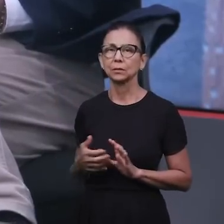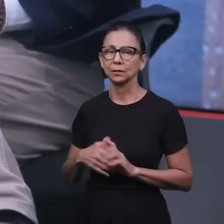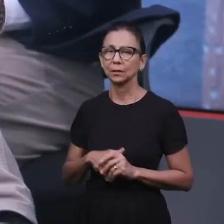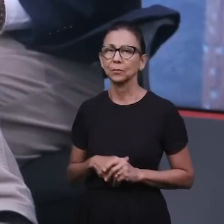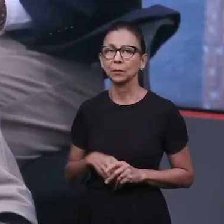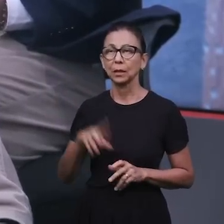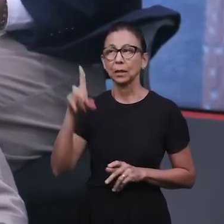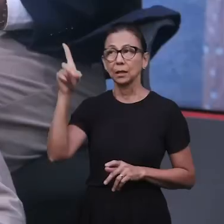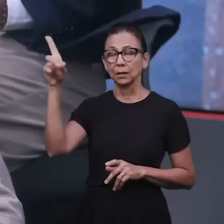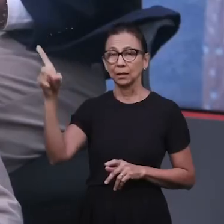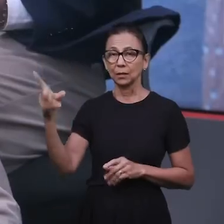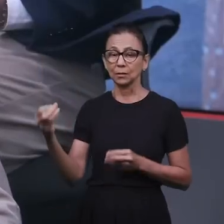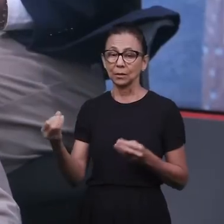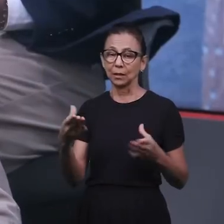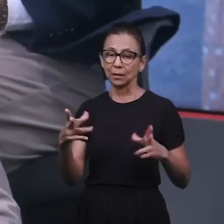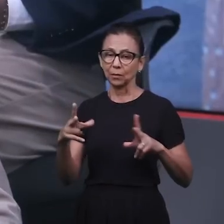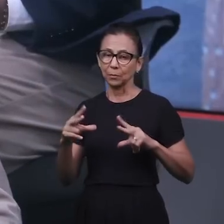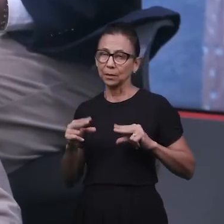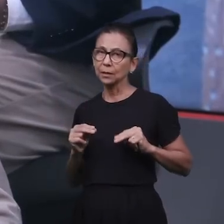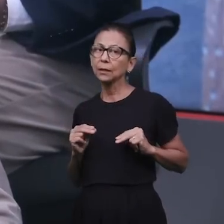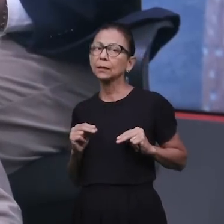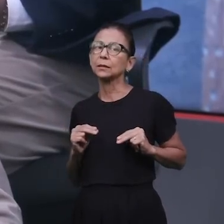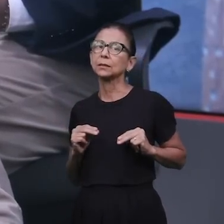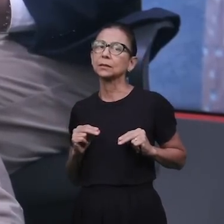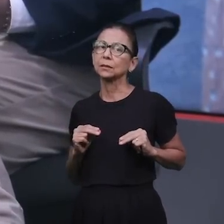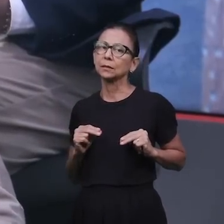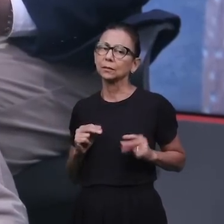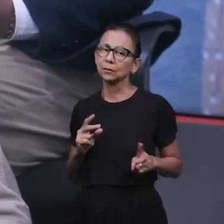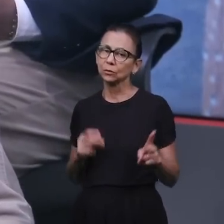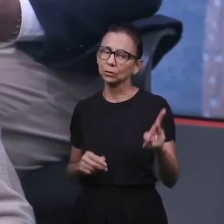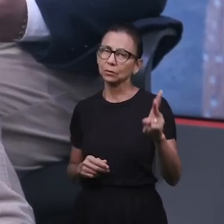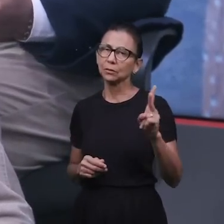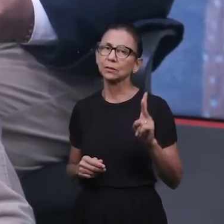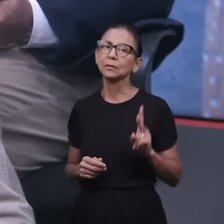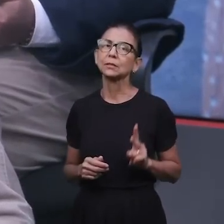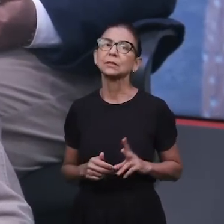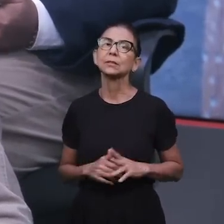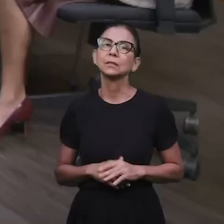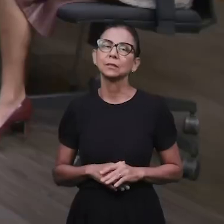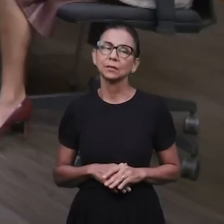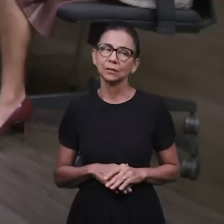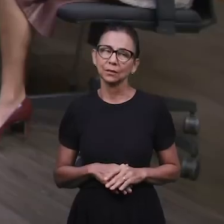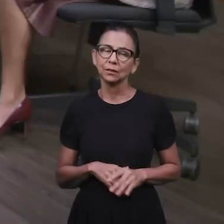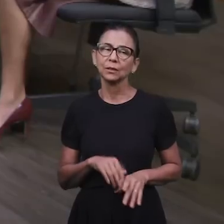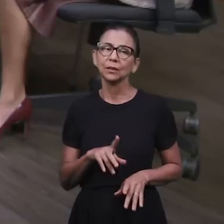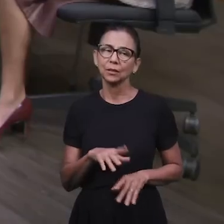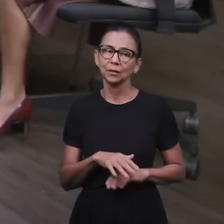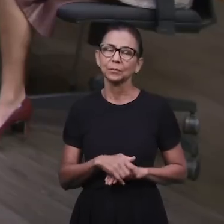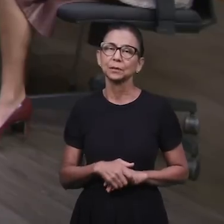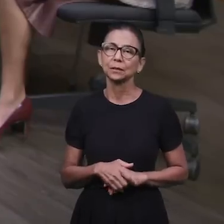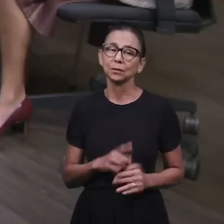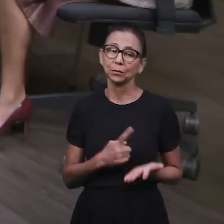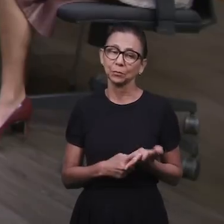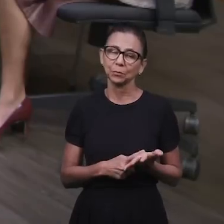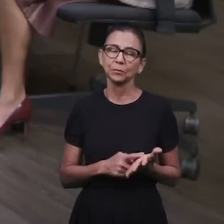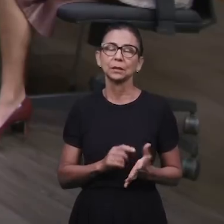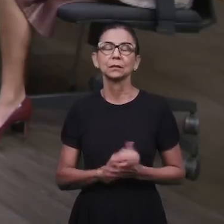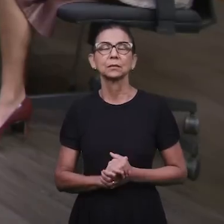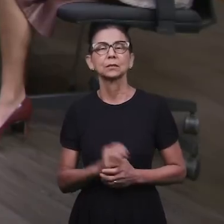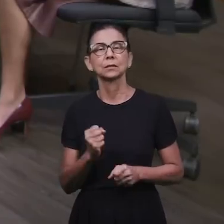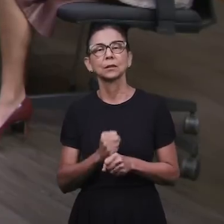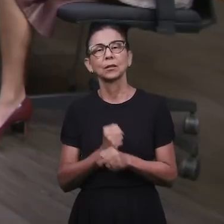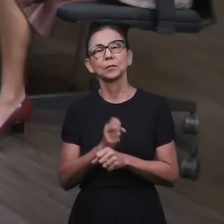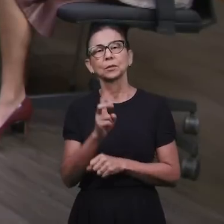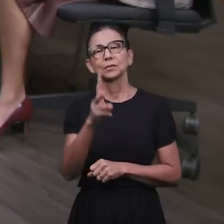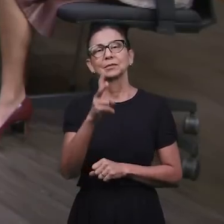ele recebe a herança e é ele que vai ter que tocar isso para frente, né? Isso aí. Então, vamos se assuma preparando. o seu lugar, porque a obra vai continuar.